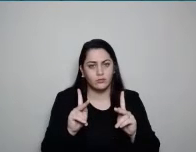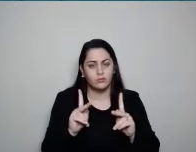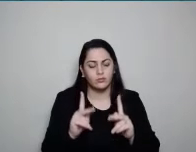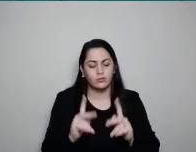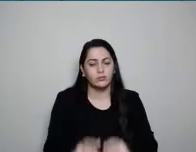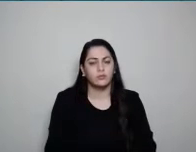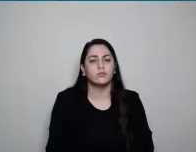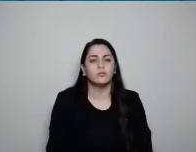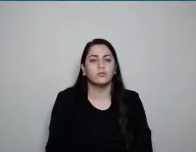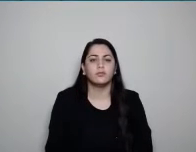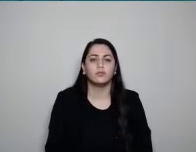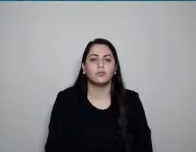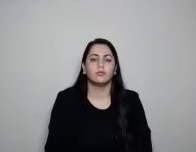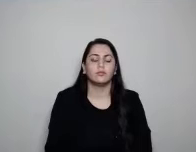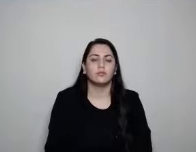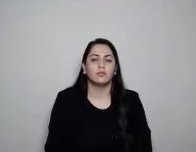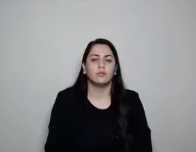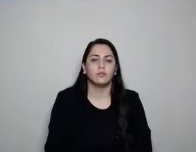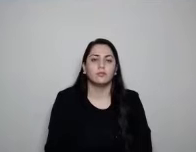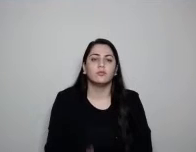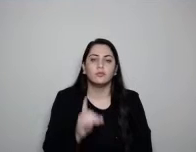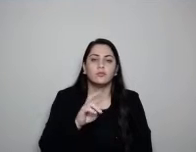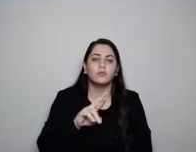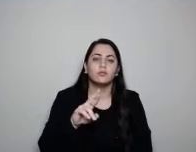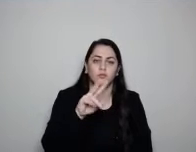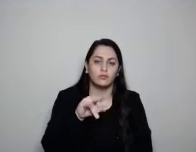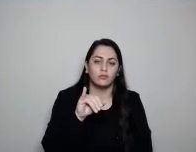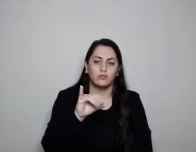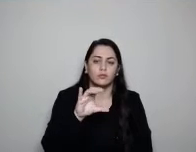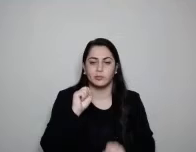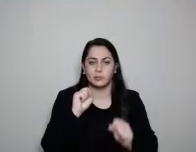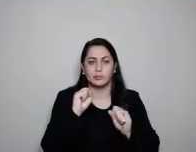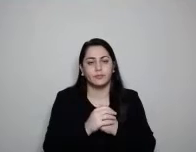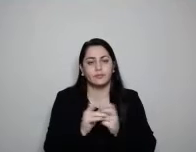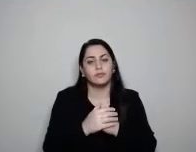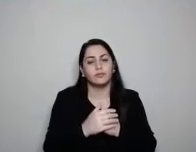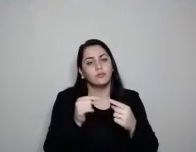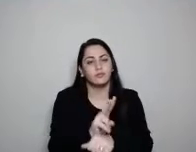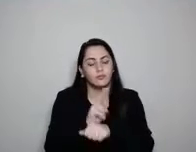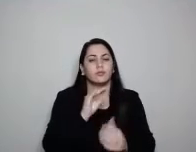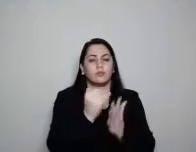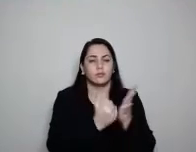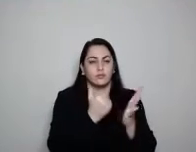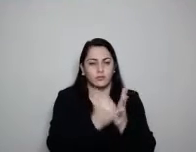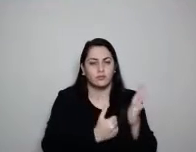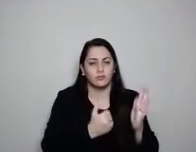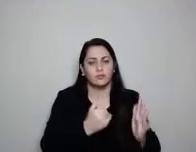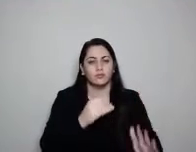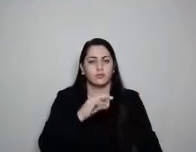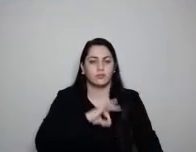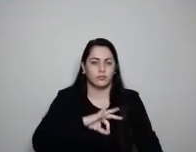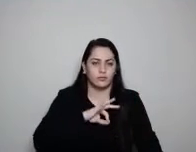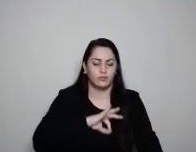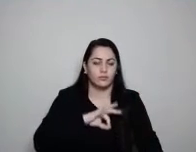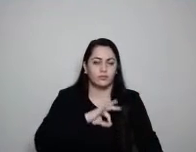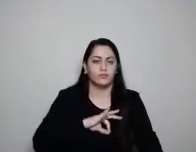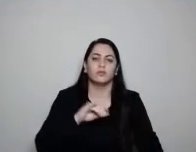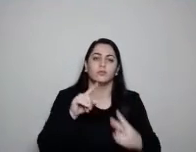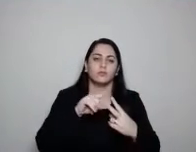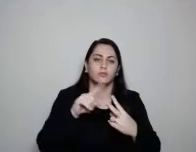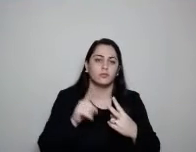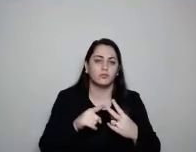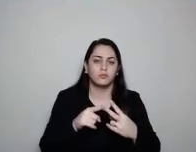Pronto. Nesse caso, também se trata de empréstimo consignado em folha de pagamento, os autores, nenhum dos dois procurou